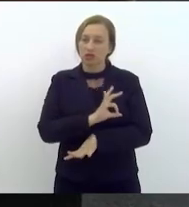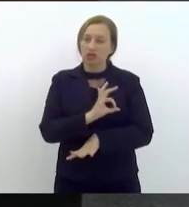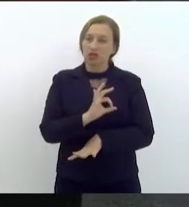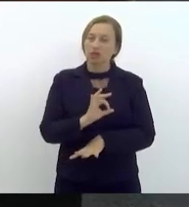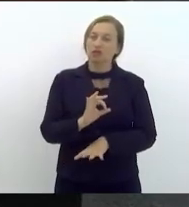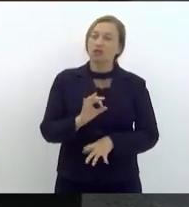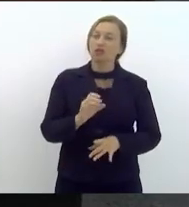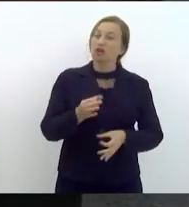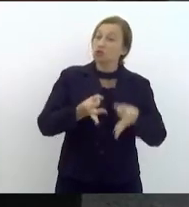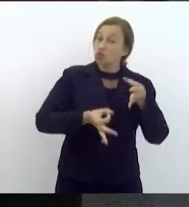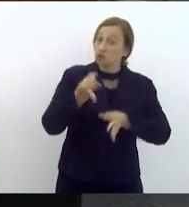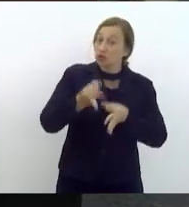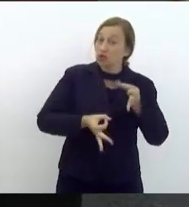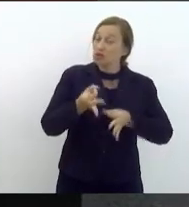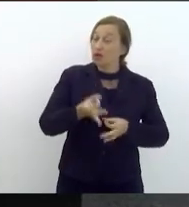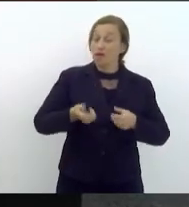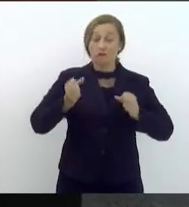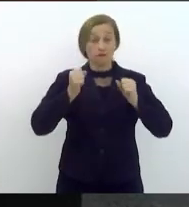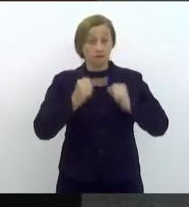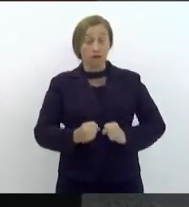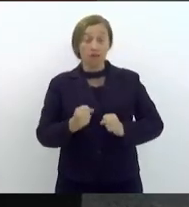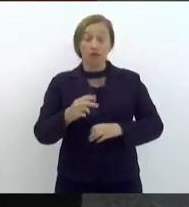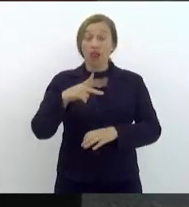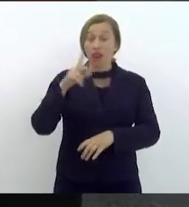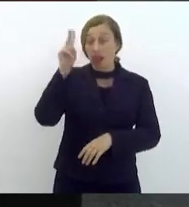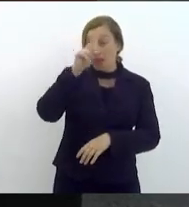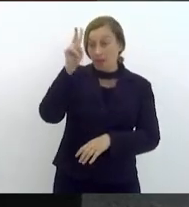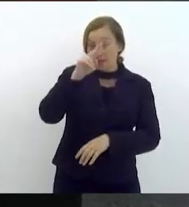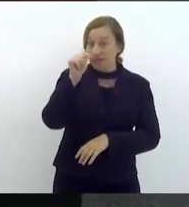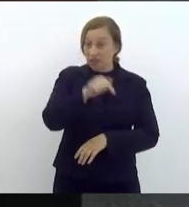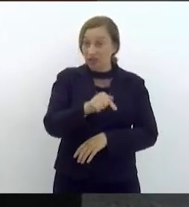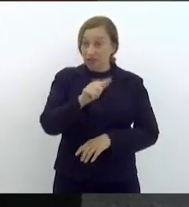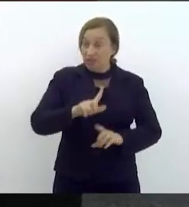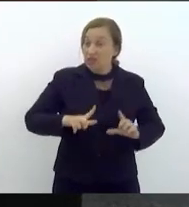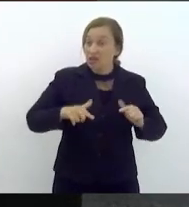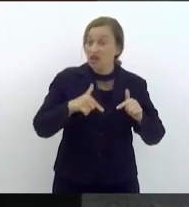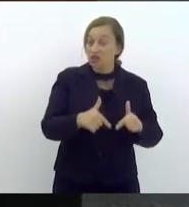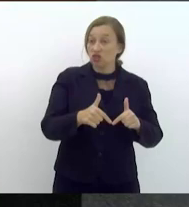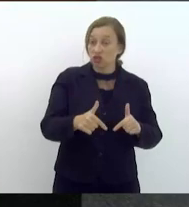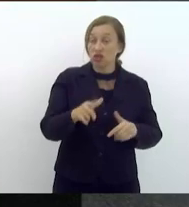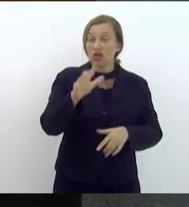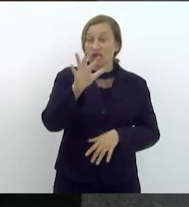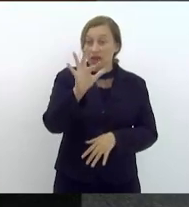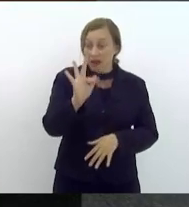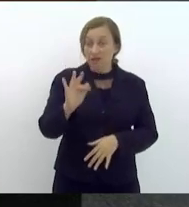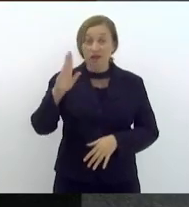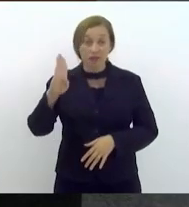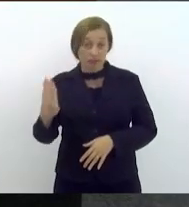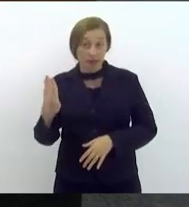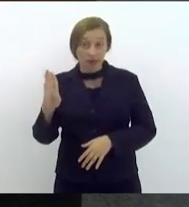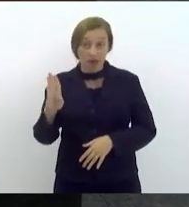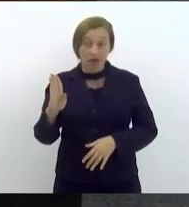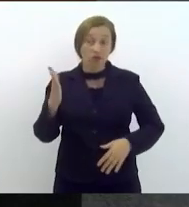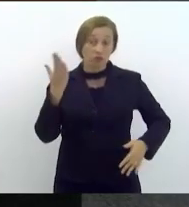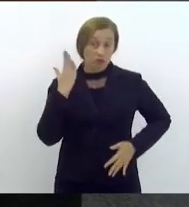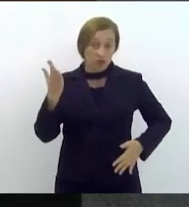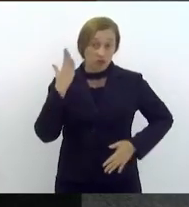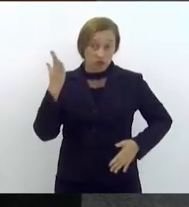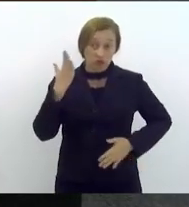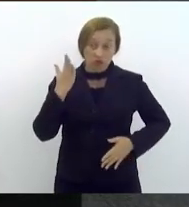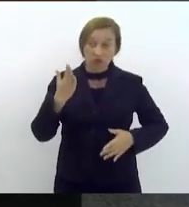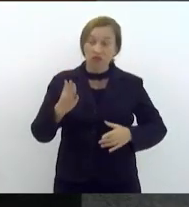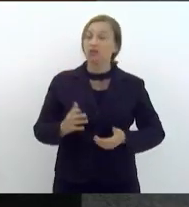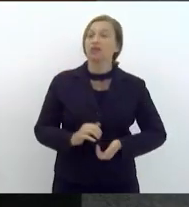muito firme Lembrando aqui que esse ato comandado por FB ele na verdade ele